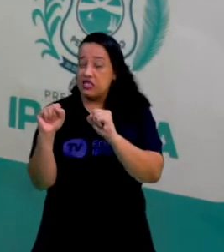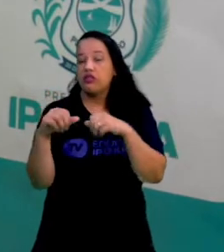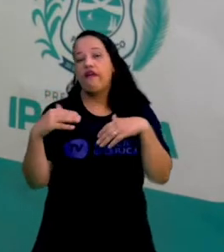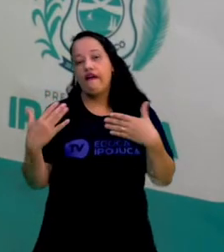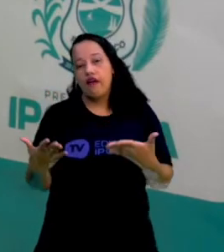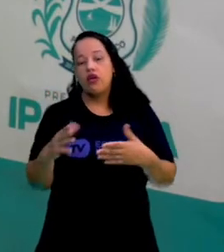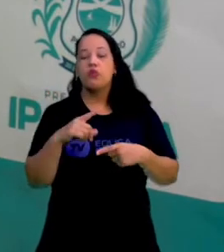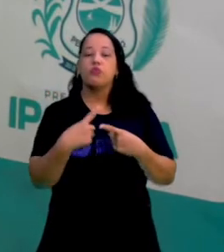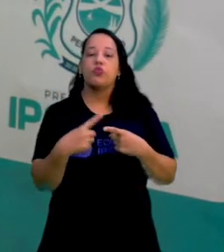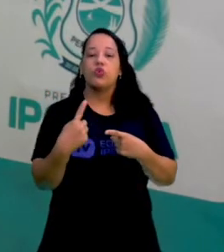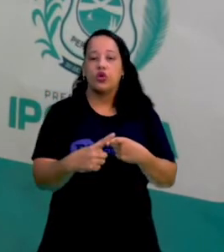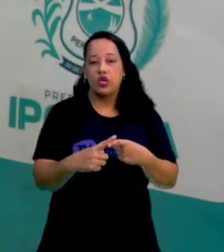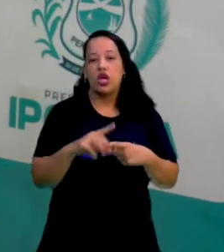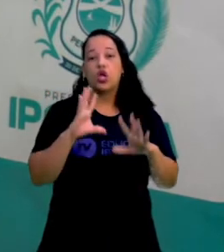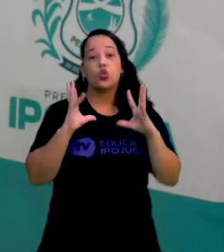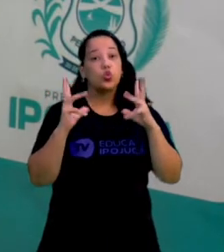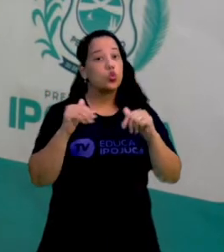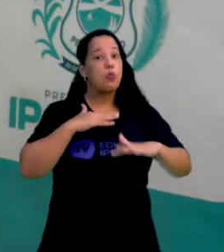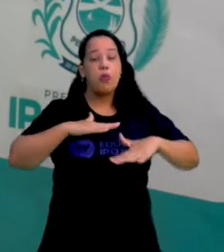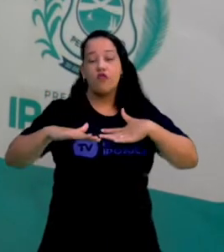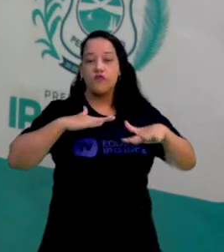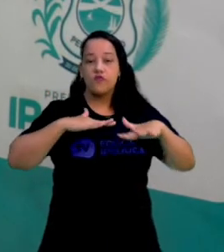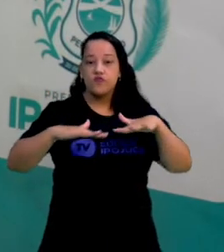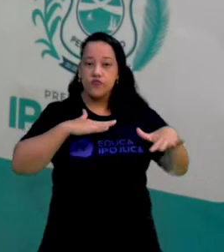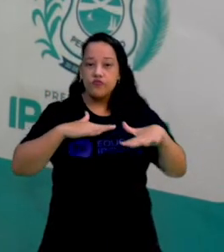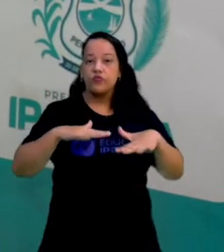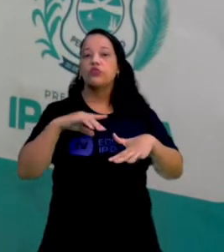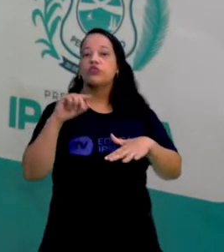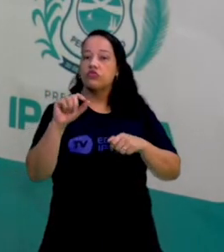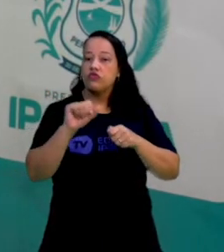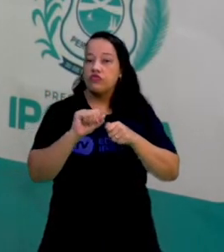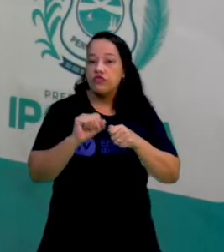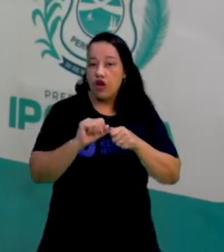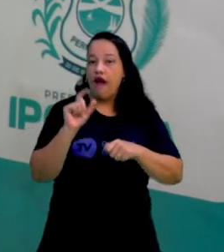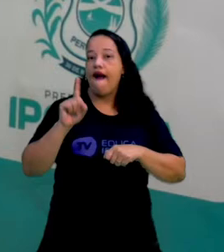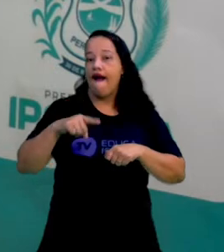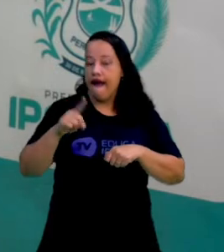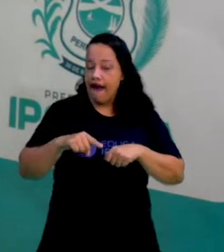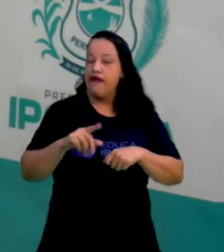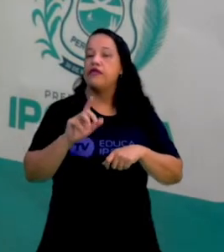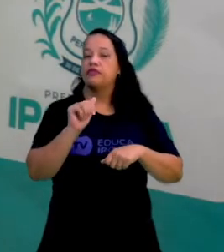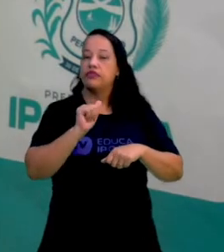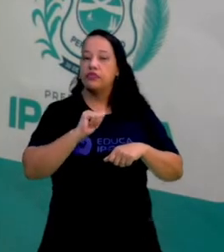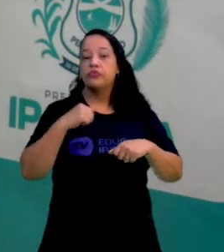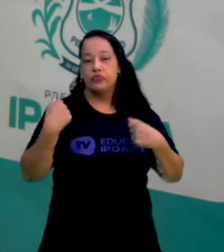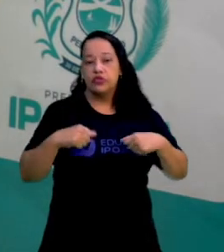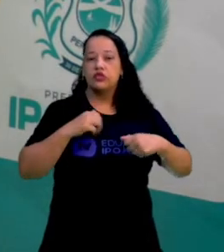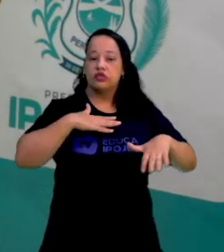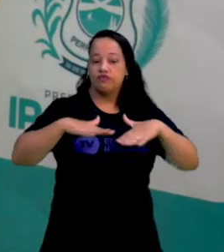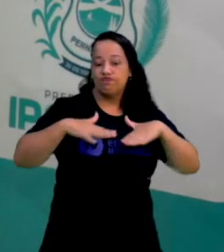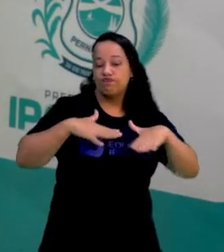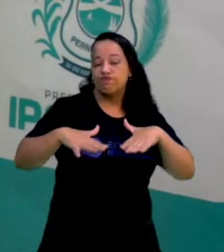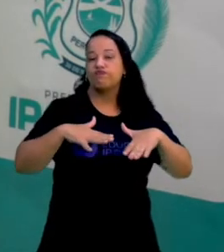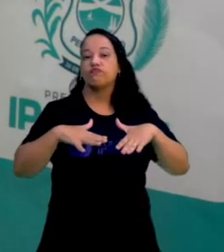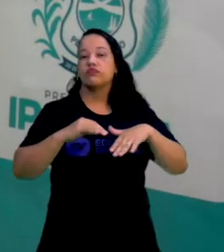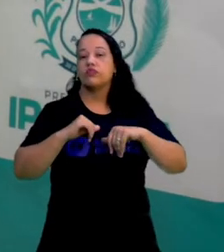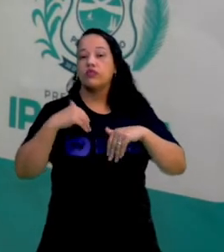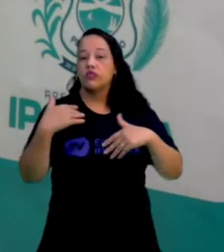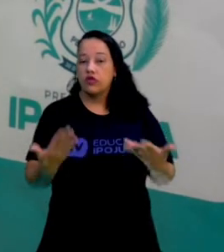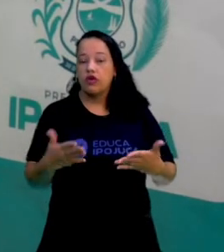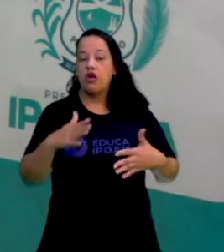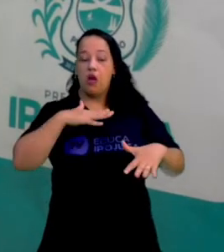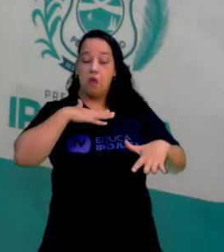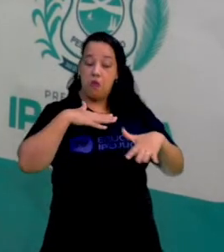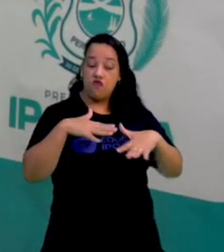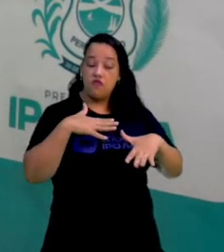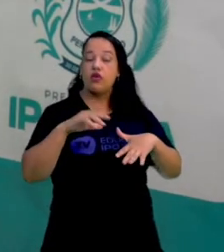que você fizer, ou seja, todo movimento que você fizer, é uma atividade. Então, o exercício também é um movimento que